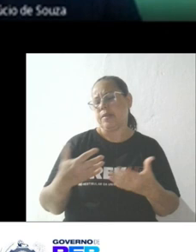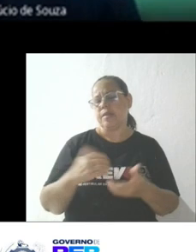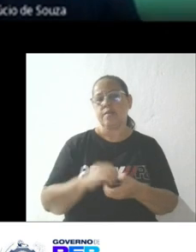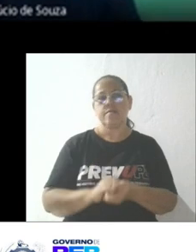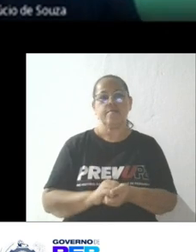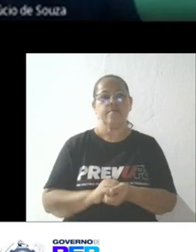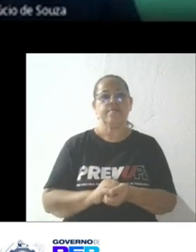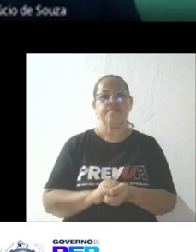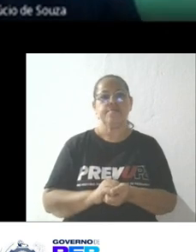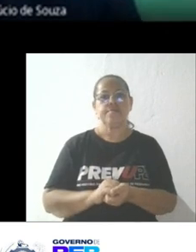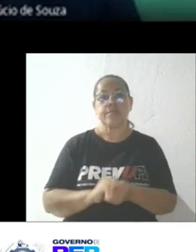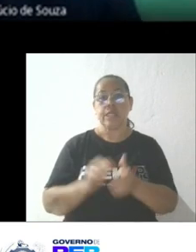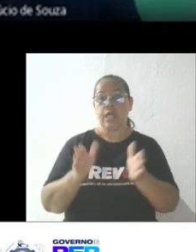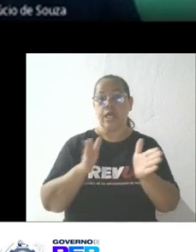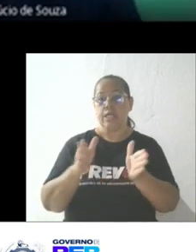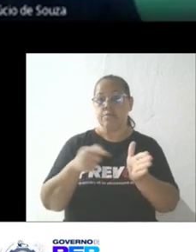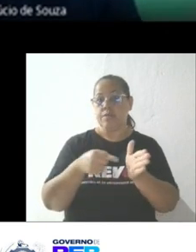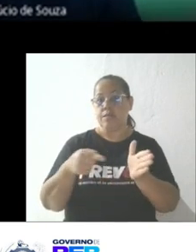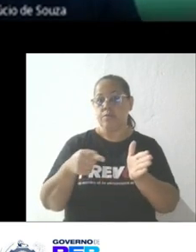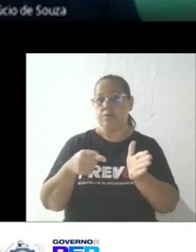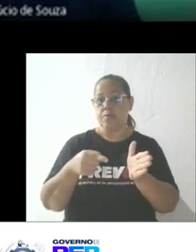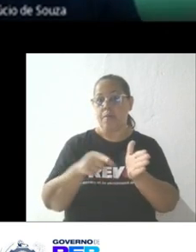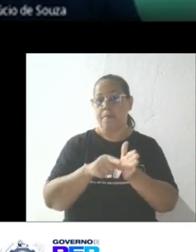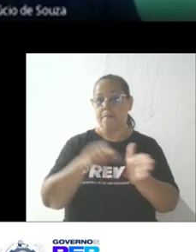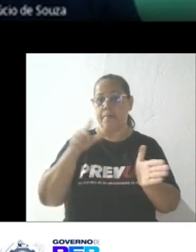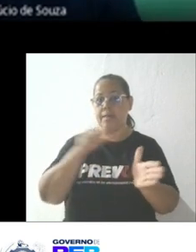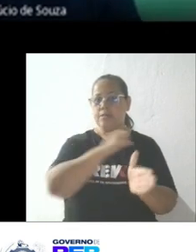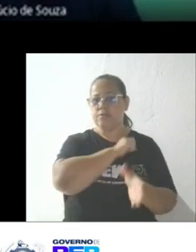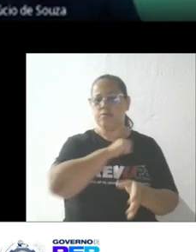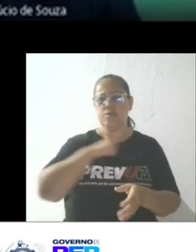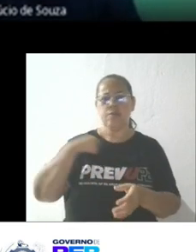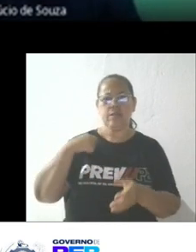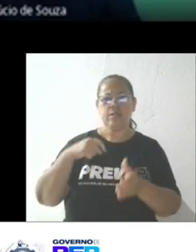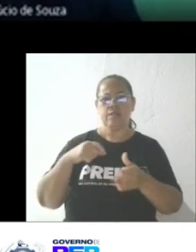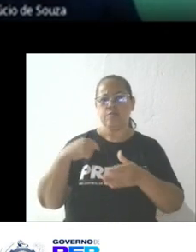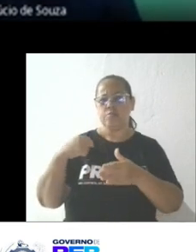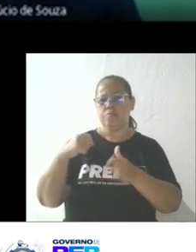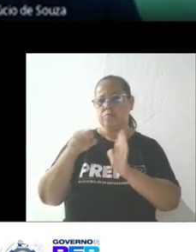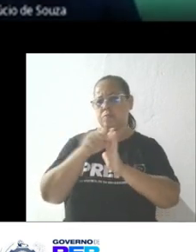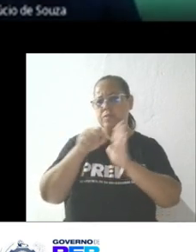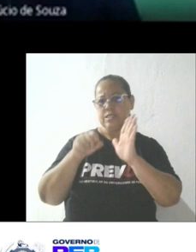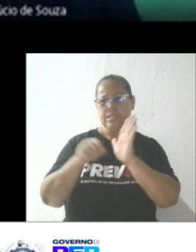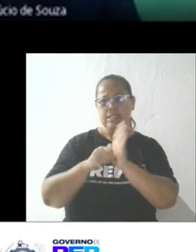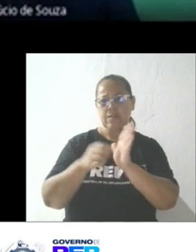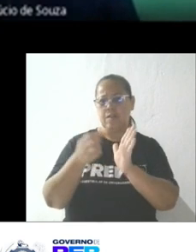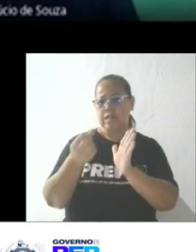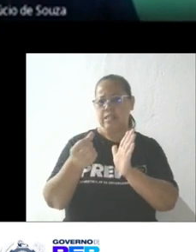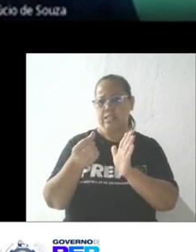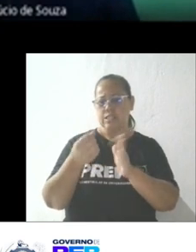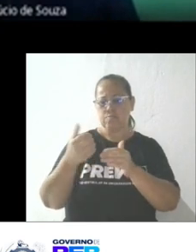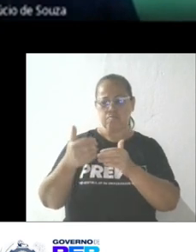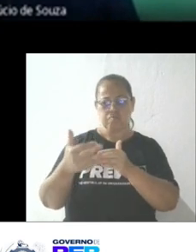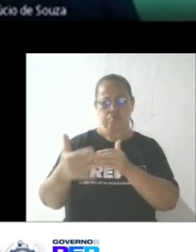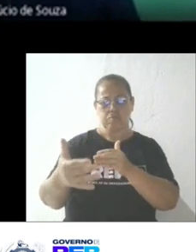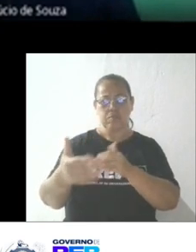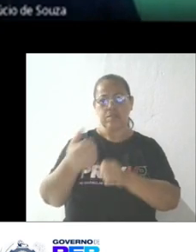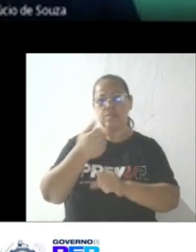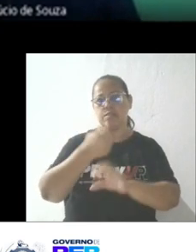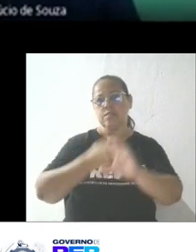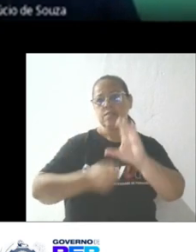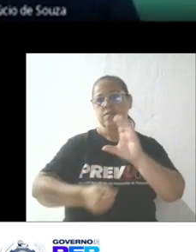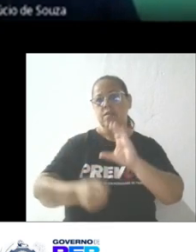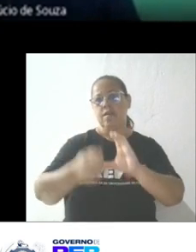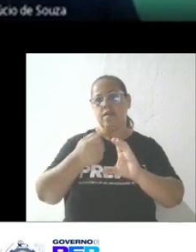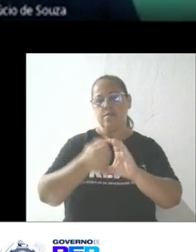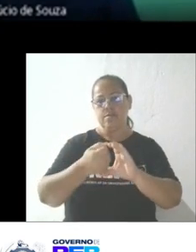período pré-socrático atravessou todo o século 6 a.C. quando filósofos oriundos